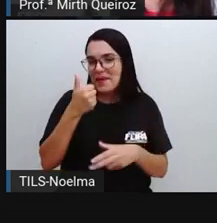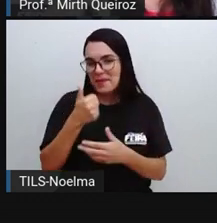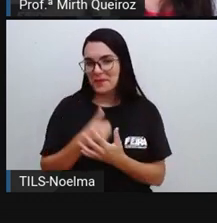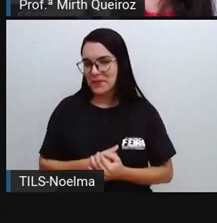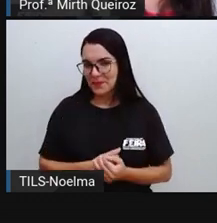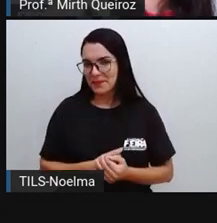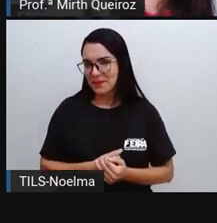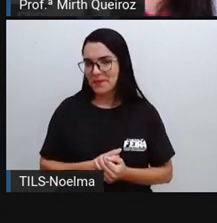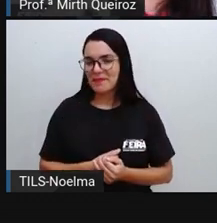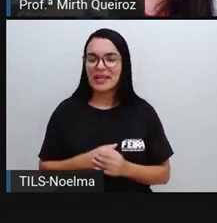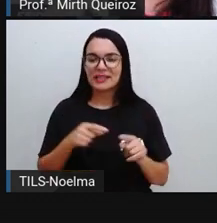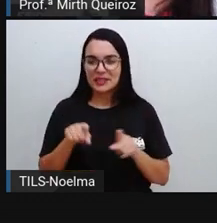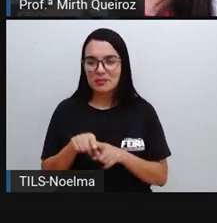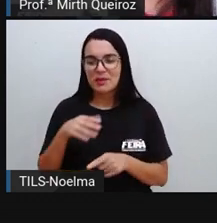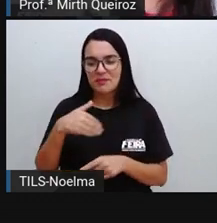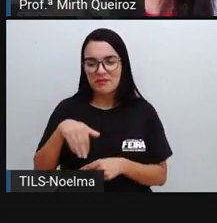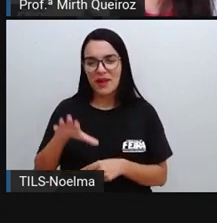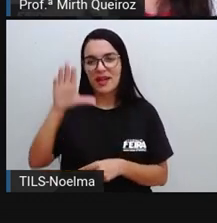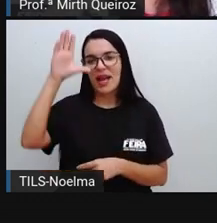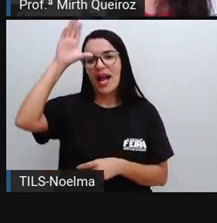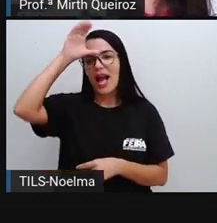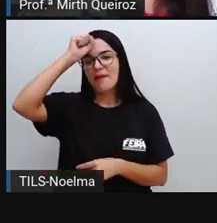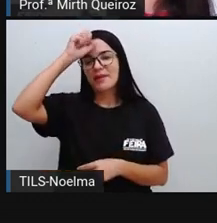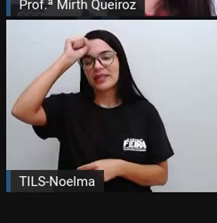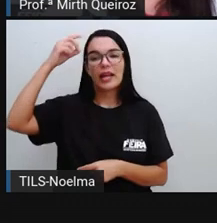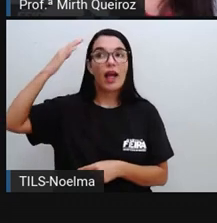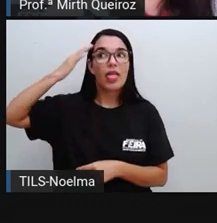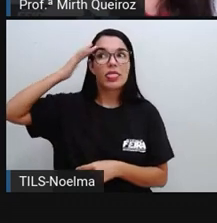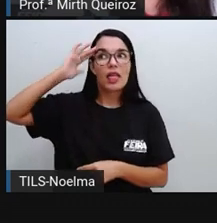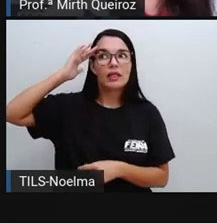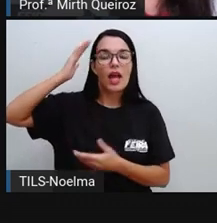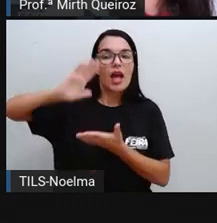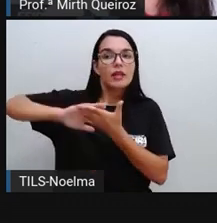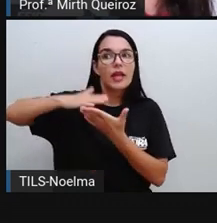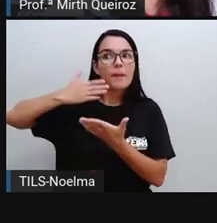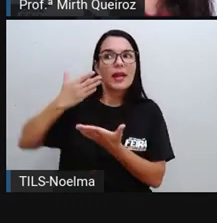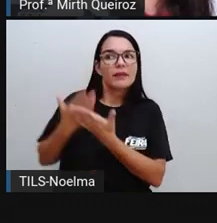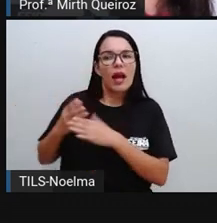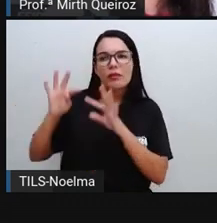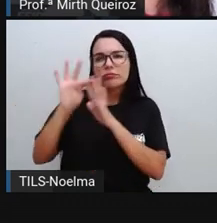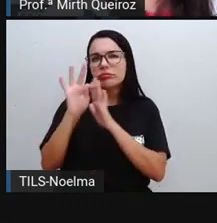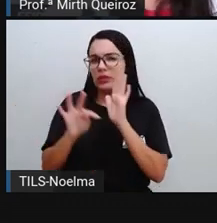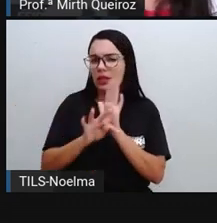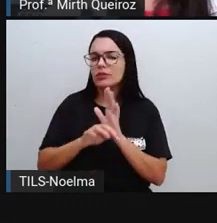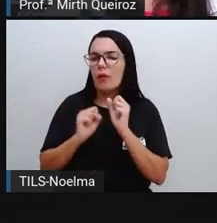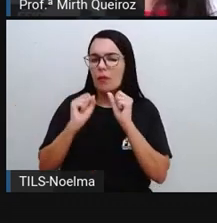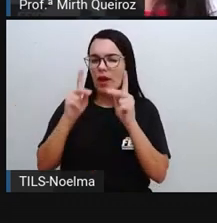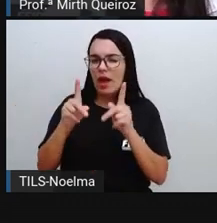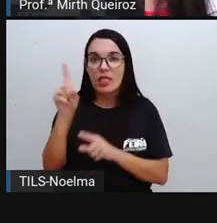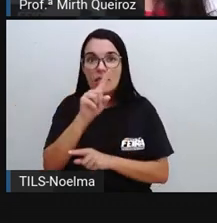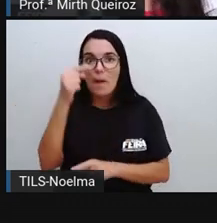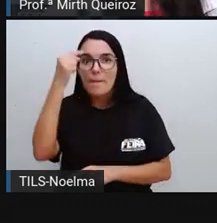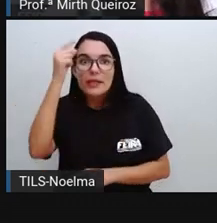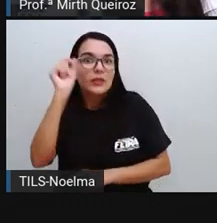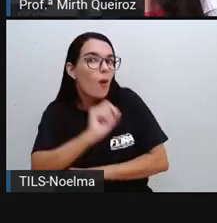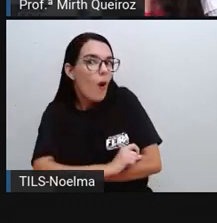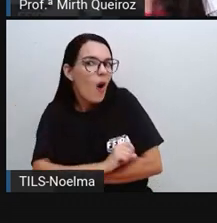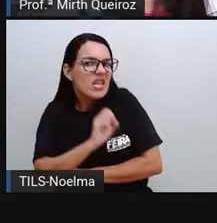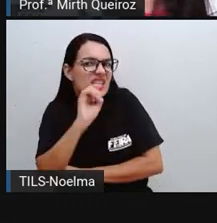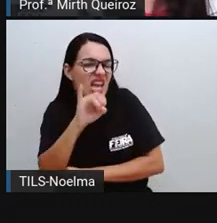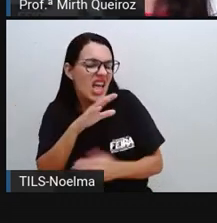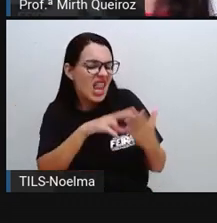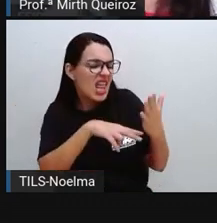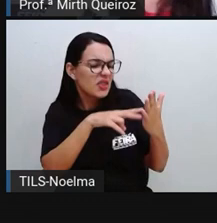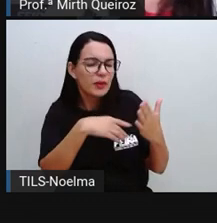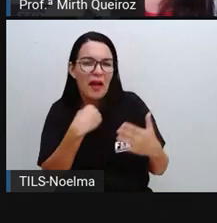vão aprender a compreender um texto, a interpretar um texto a partir desse tipo de leitura. Não pense que só por se tratar de